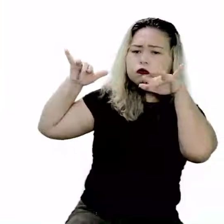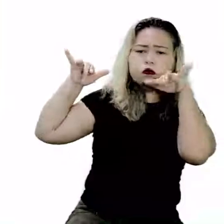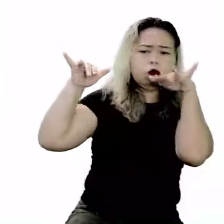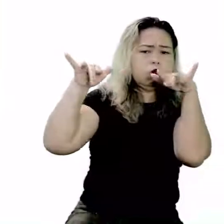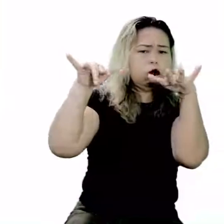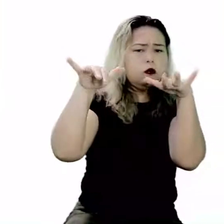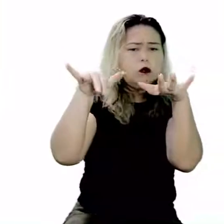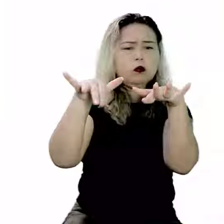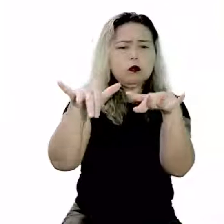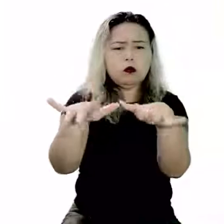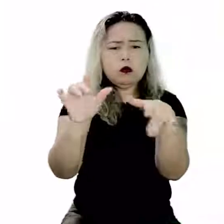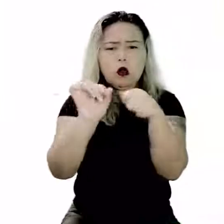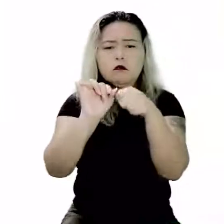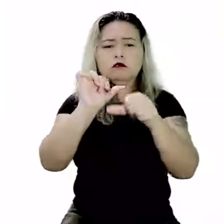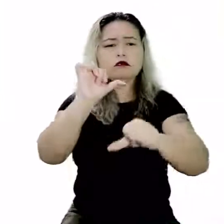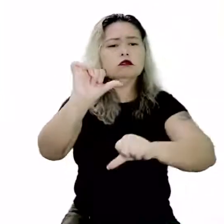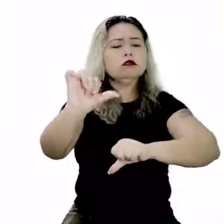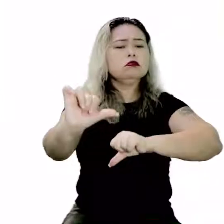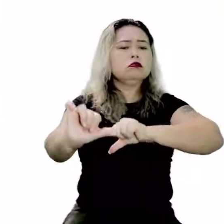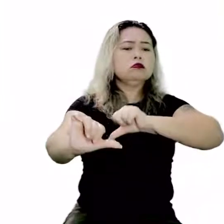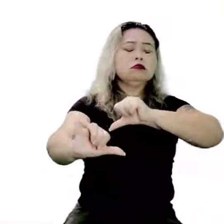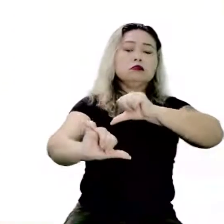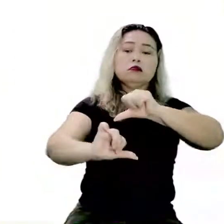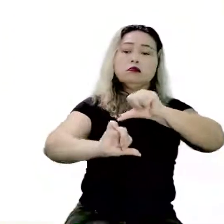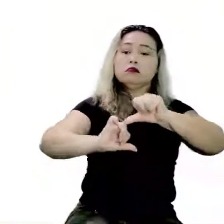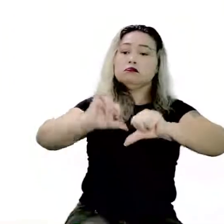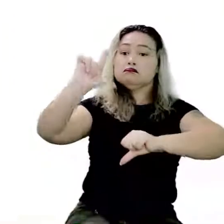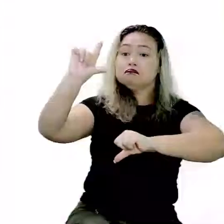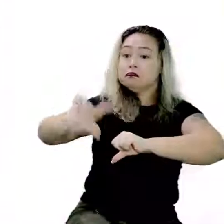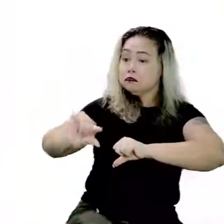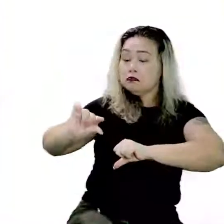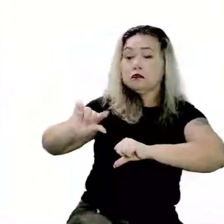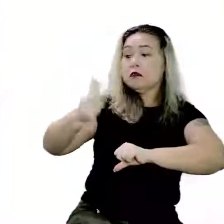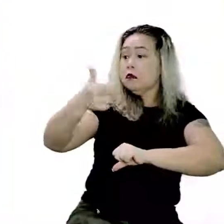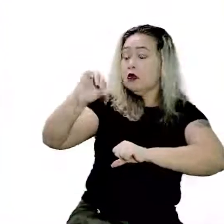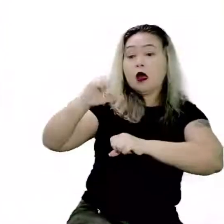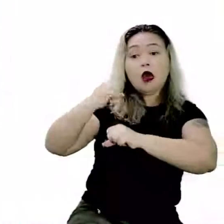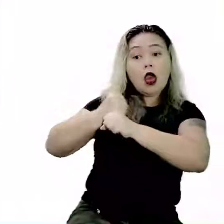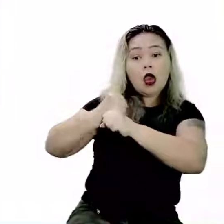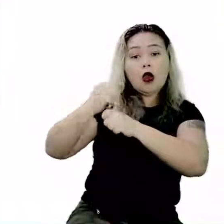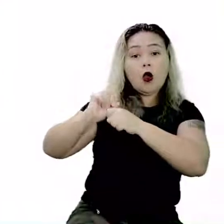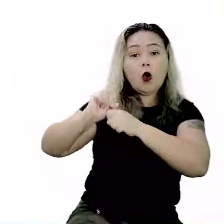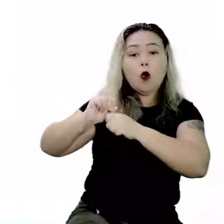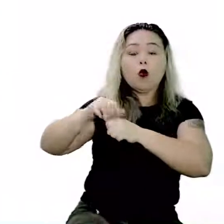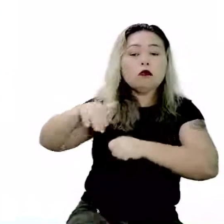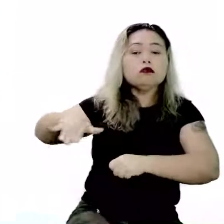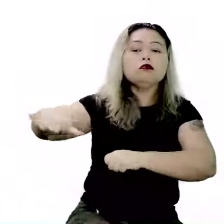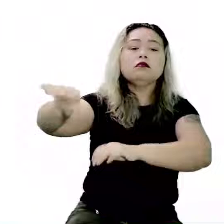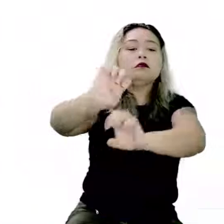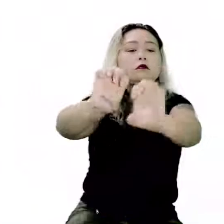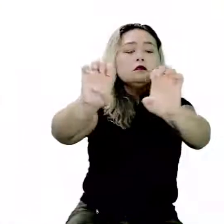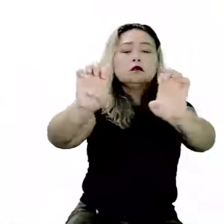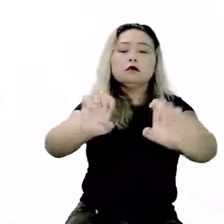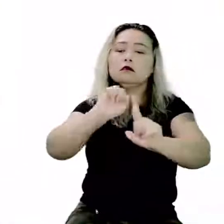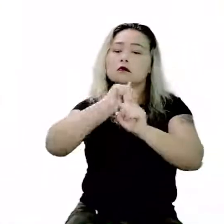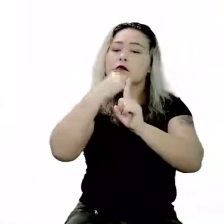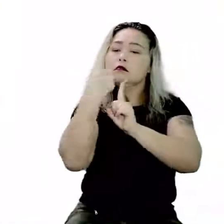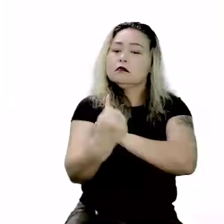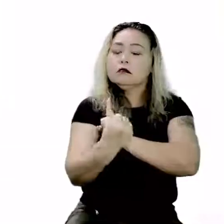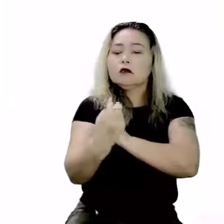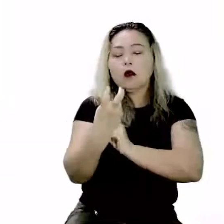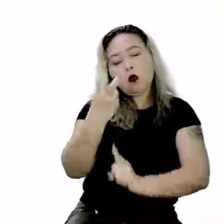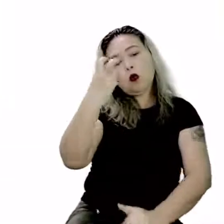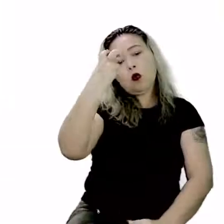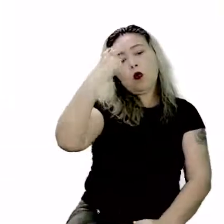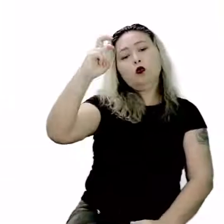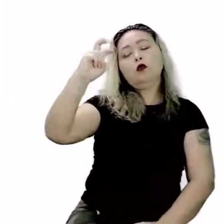transformando radicalmente, em menos de 10 anos, quase toda a estrutura